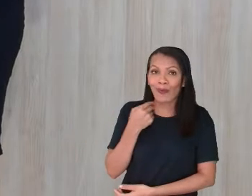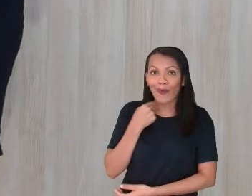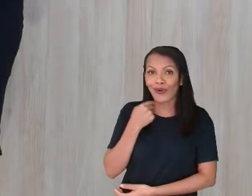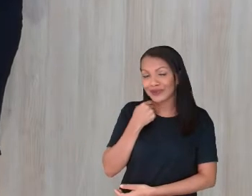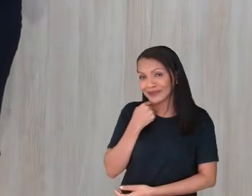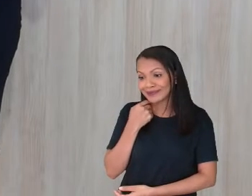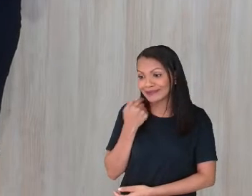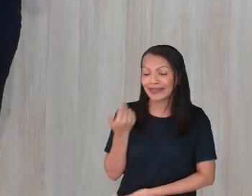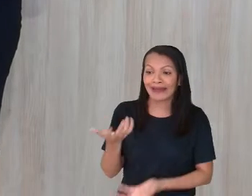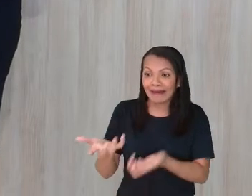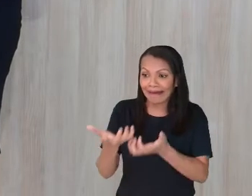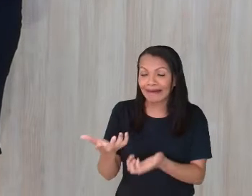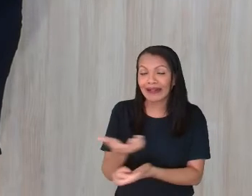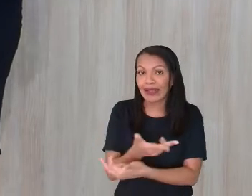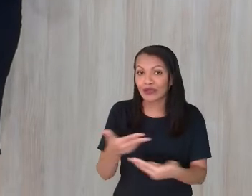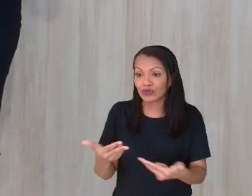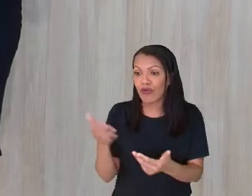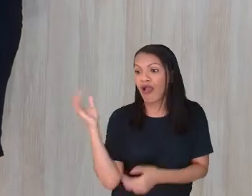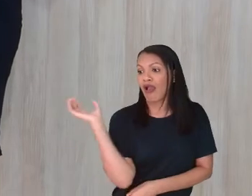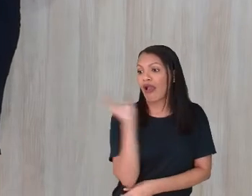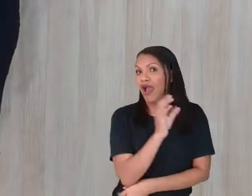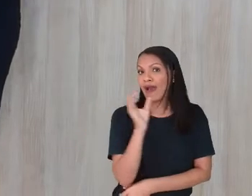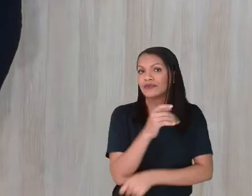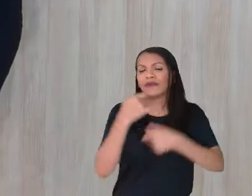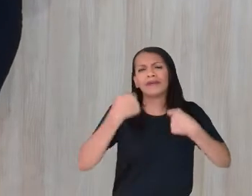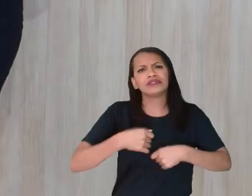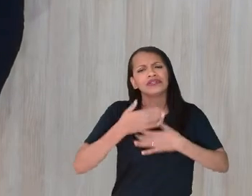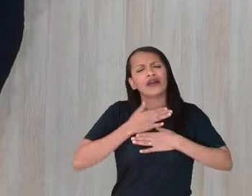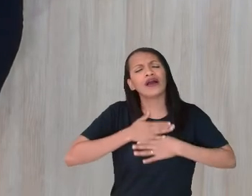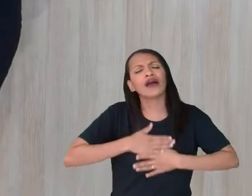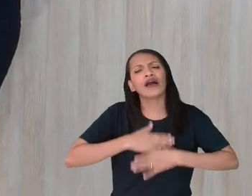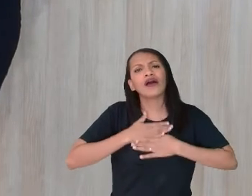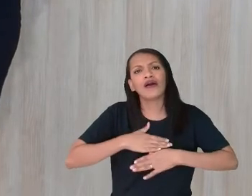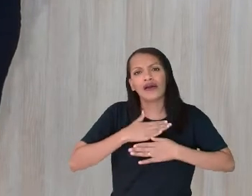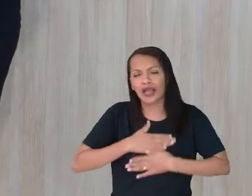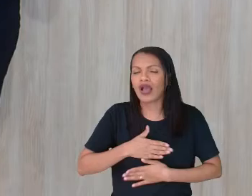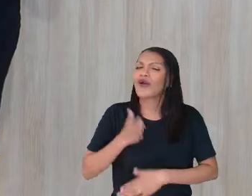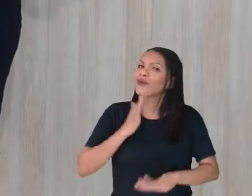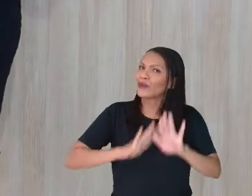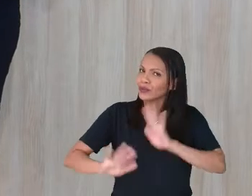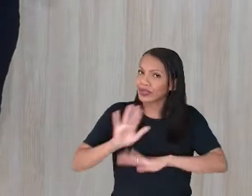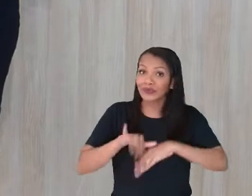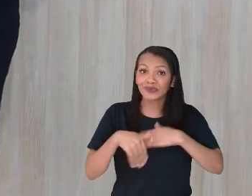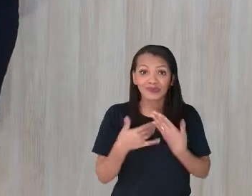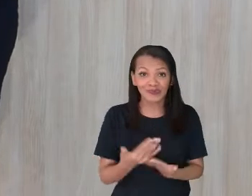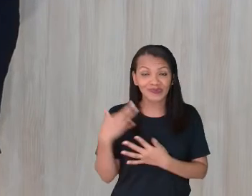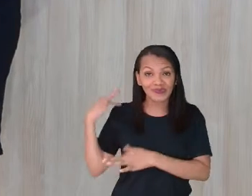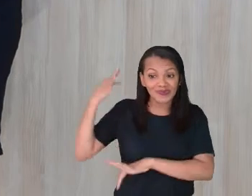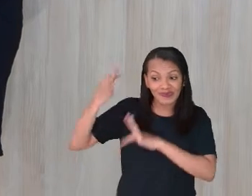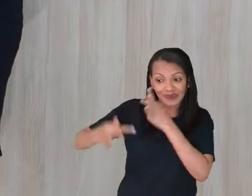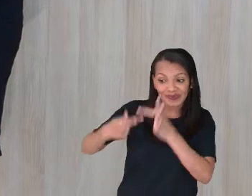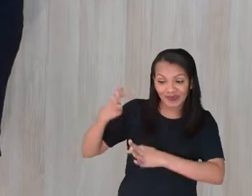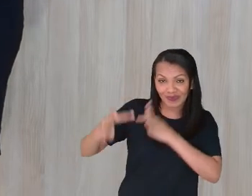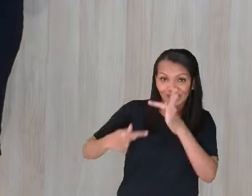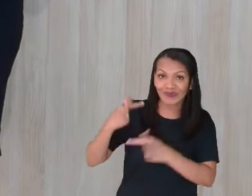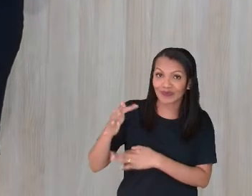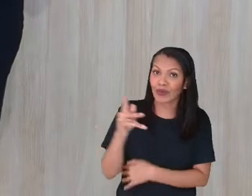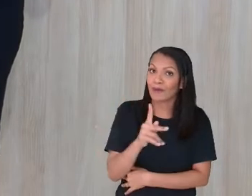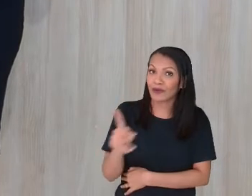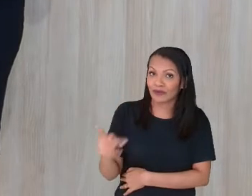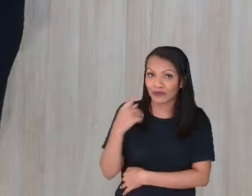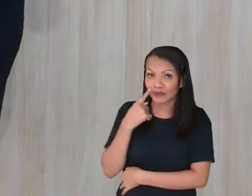Então, se vocês pensarem um pouquinho assim, eu acho que vocês conseguem me dizer alguma fábula. Então, falem aí no chat com a